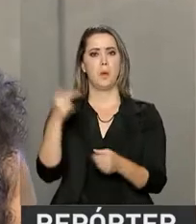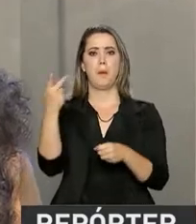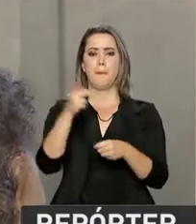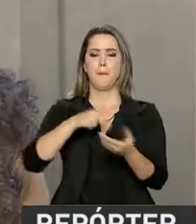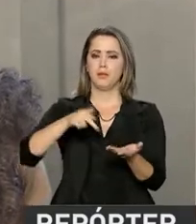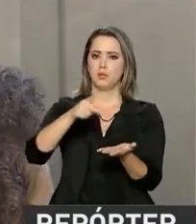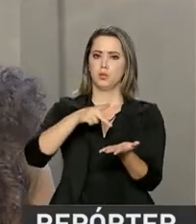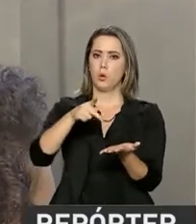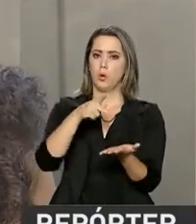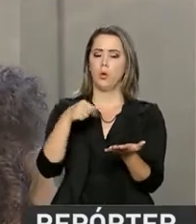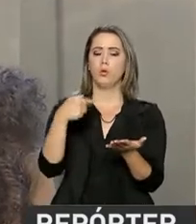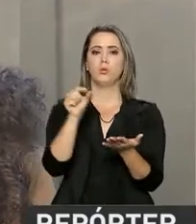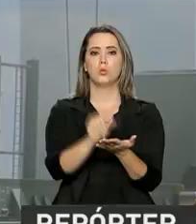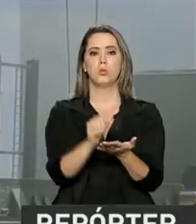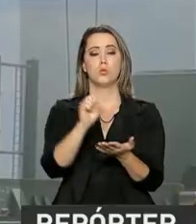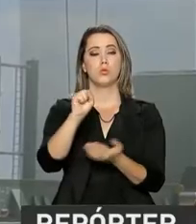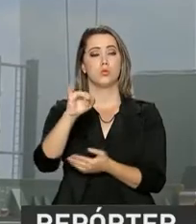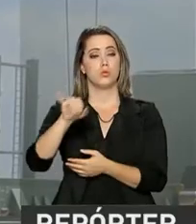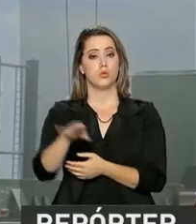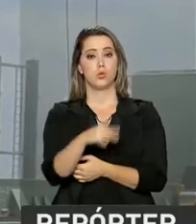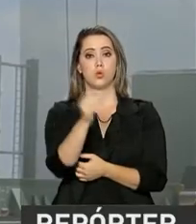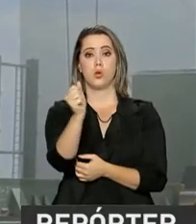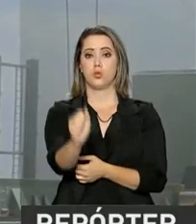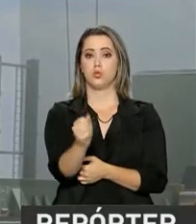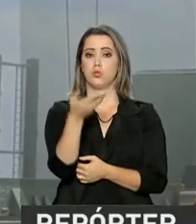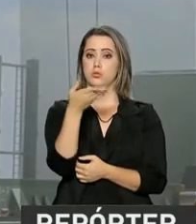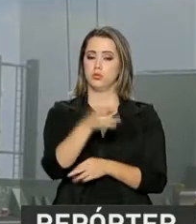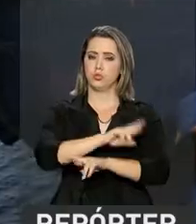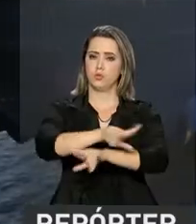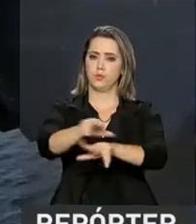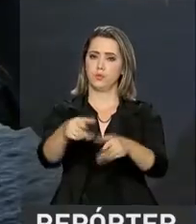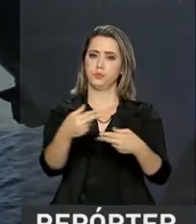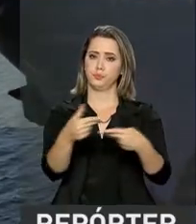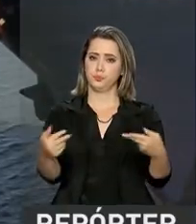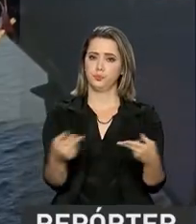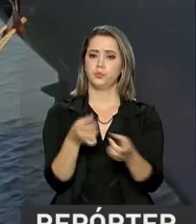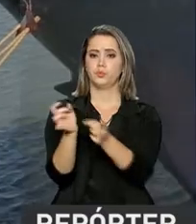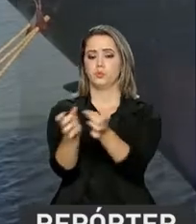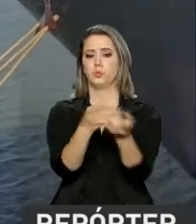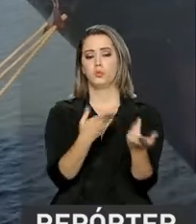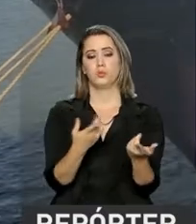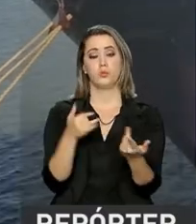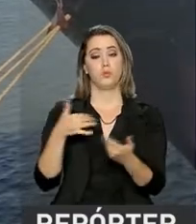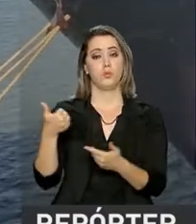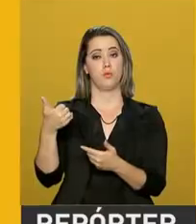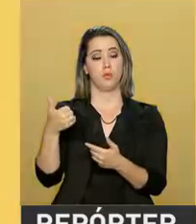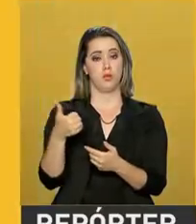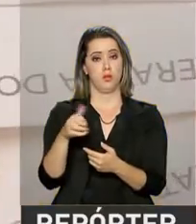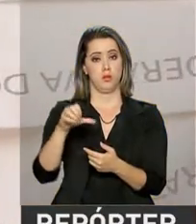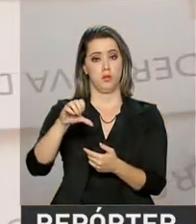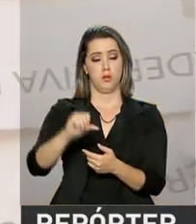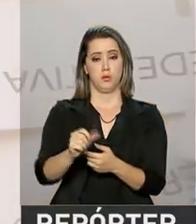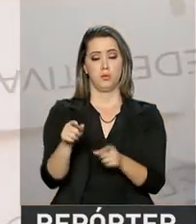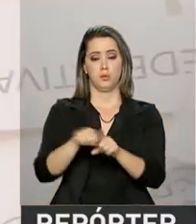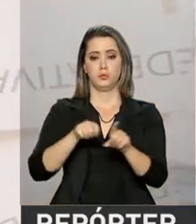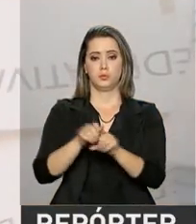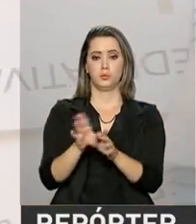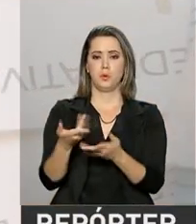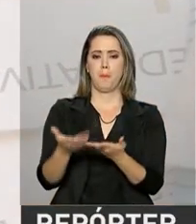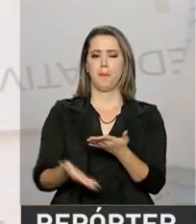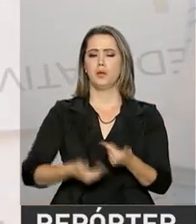minério de ferro e soja no acumulado dos cinco primeiros meses de 2007 a balança também pendeu para o lado